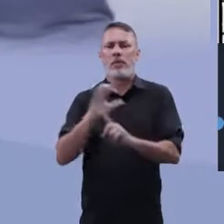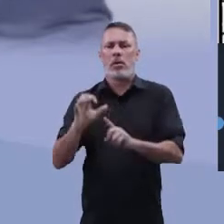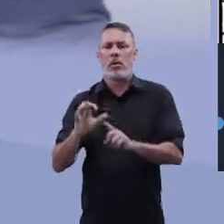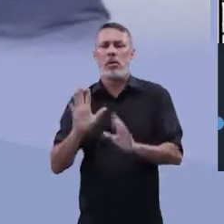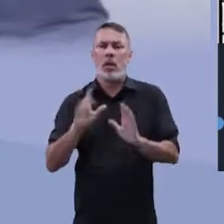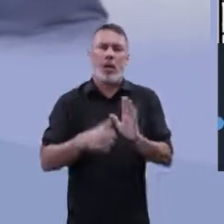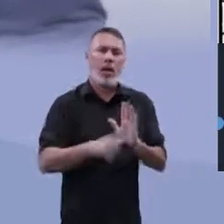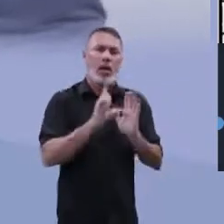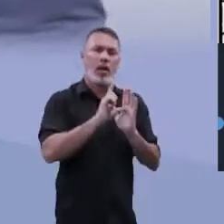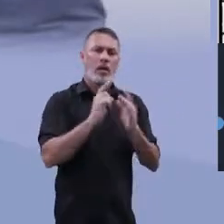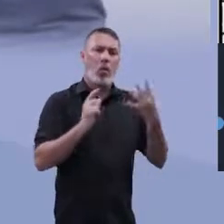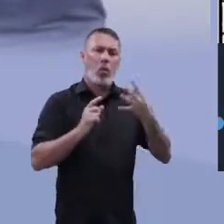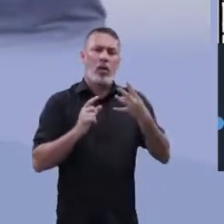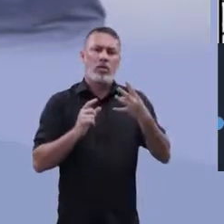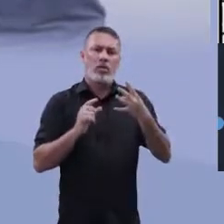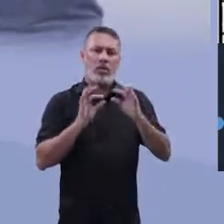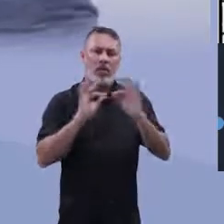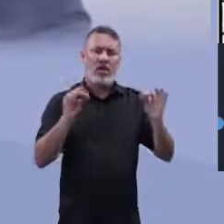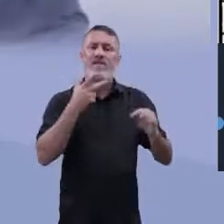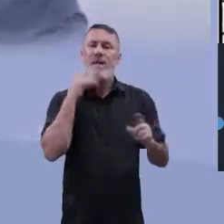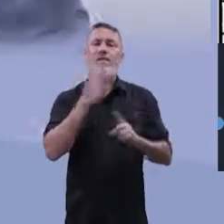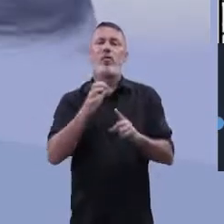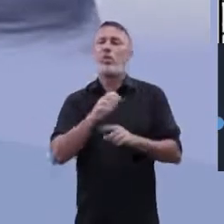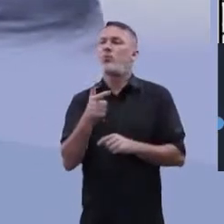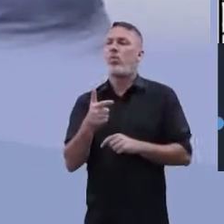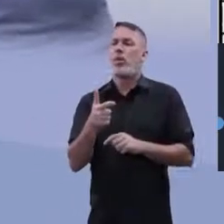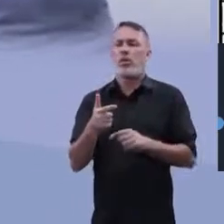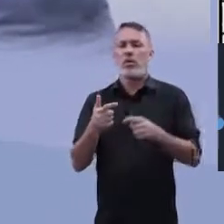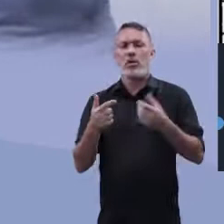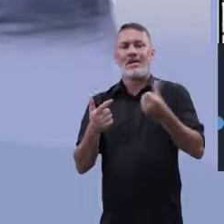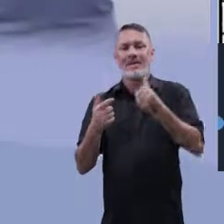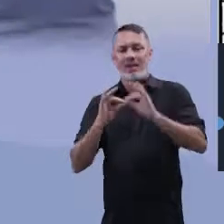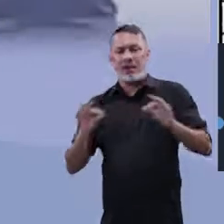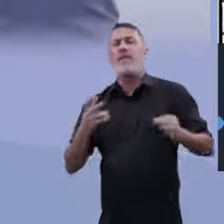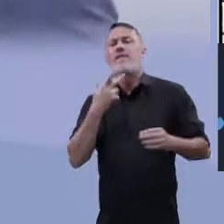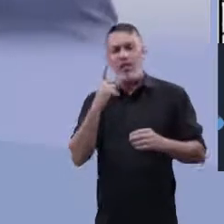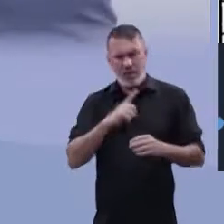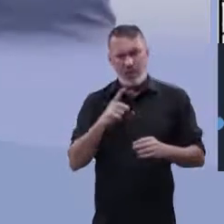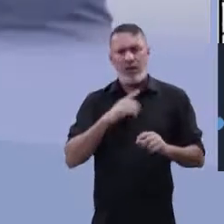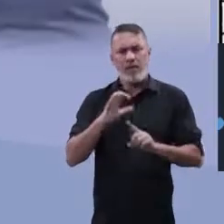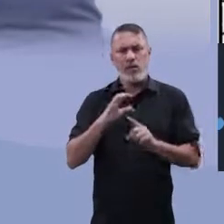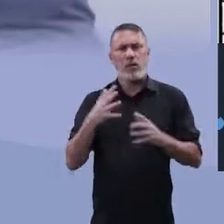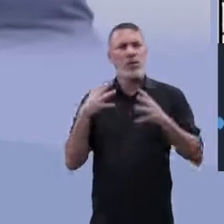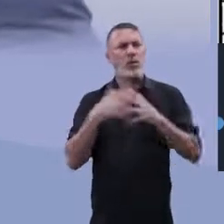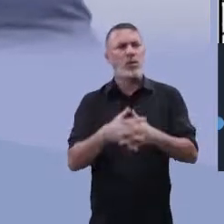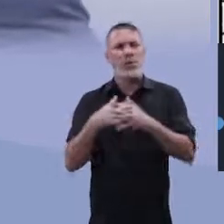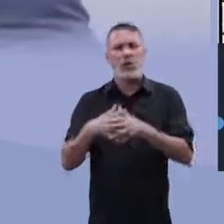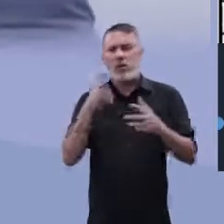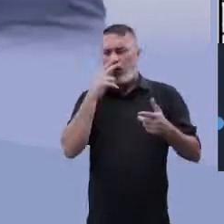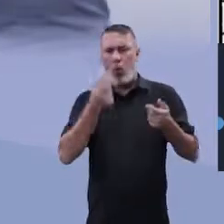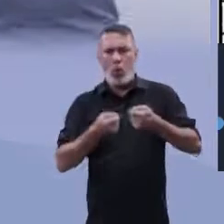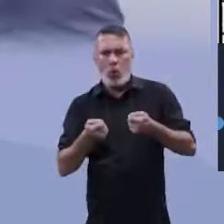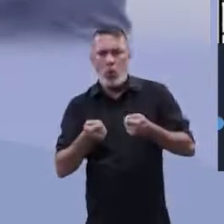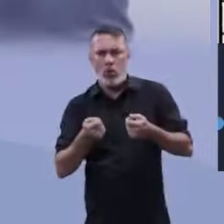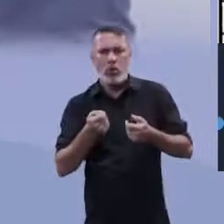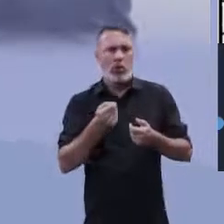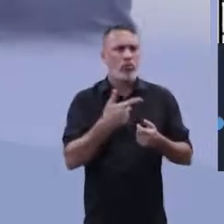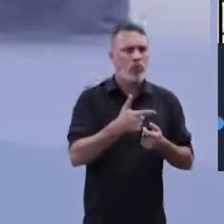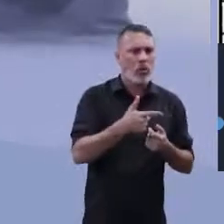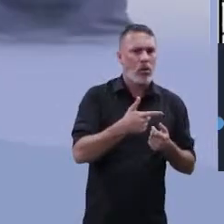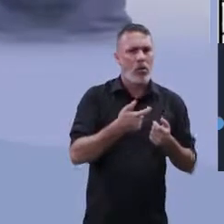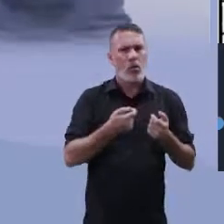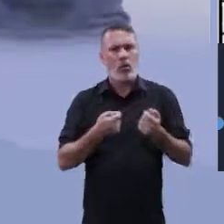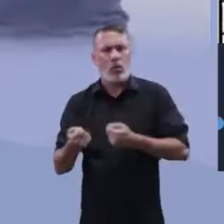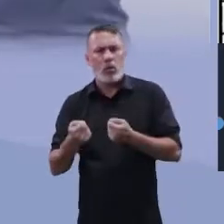influência da manipulação. Como que ele inicia um texto falando que o ser humano não é manipulado, não há manipulação, e no